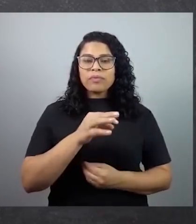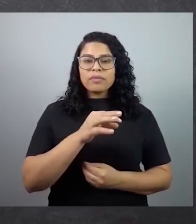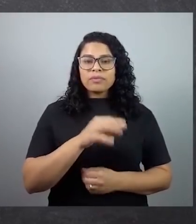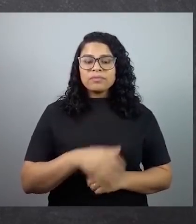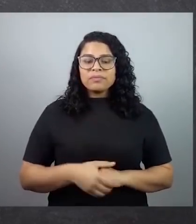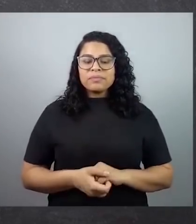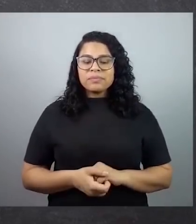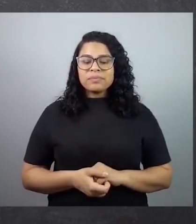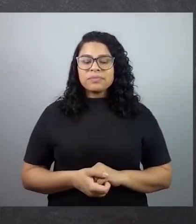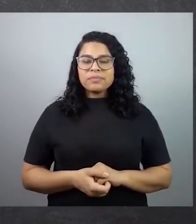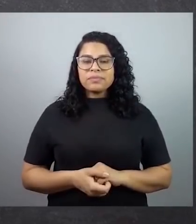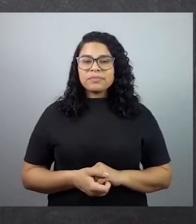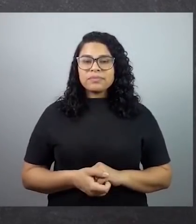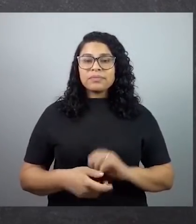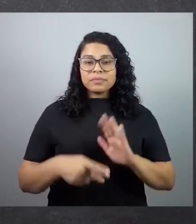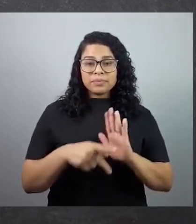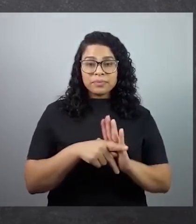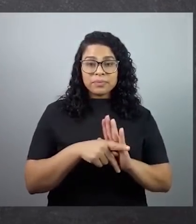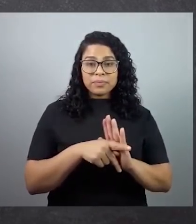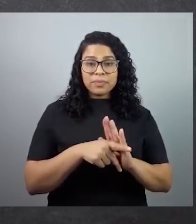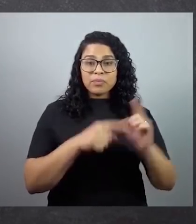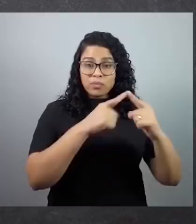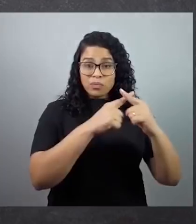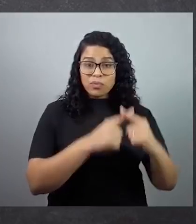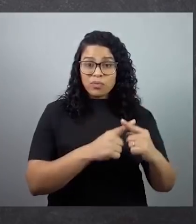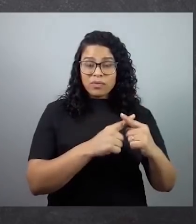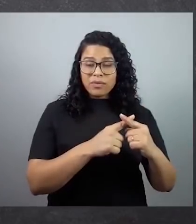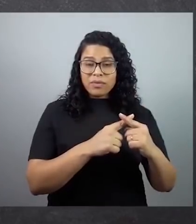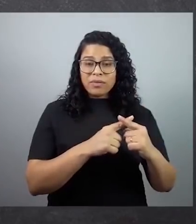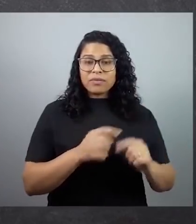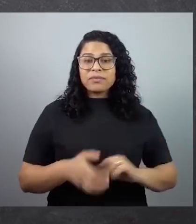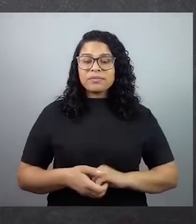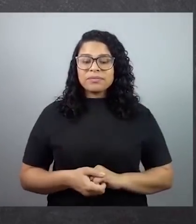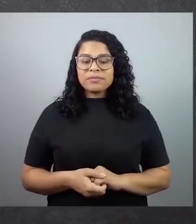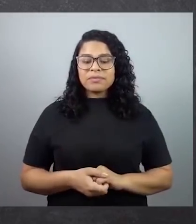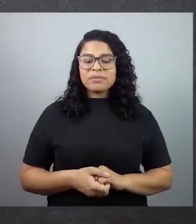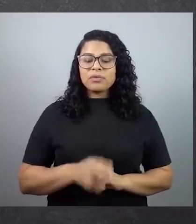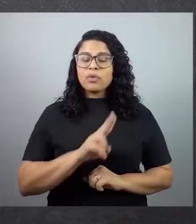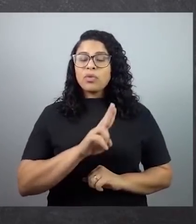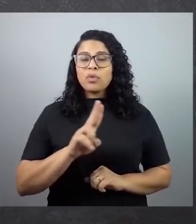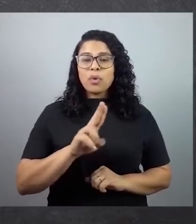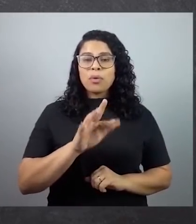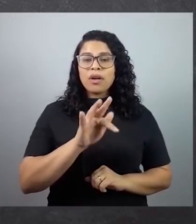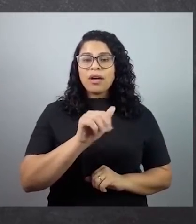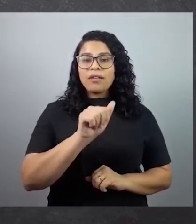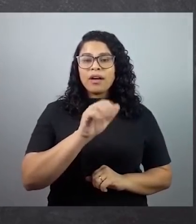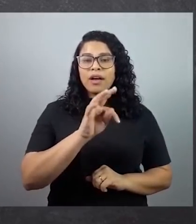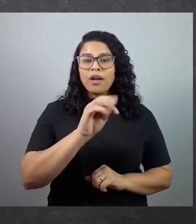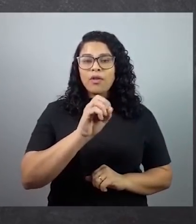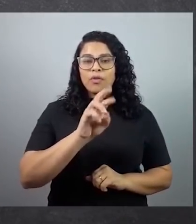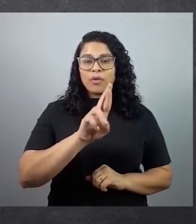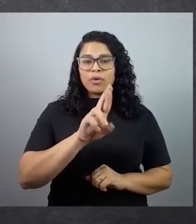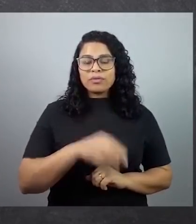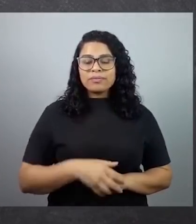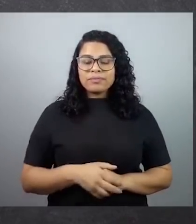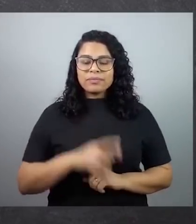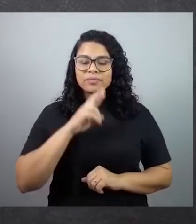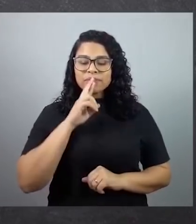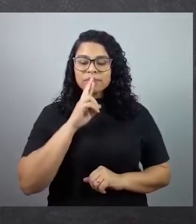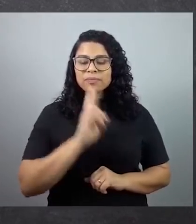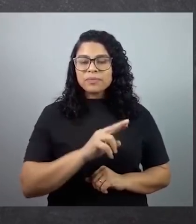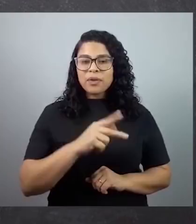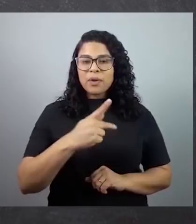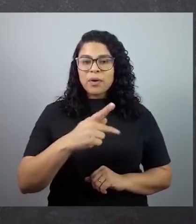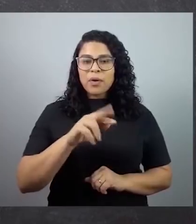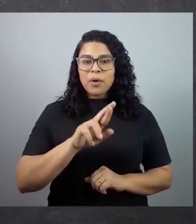de fator. E o resultado é chamado produto.